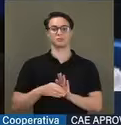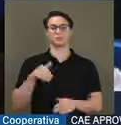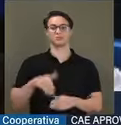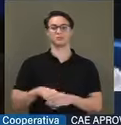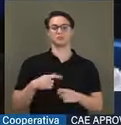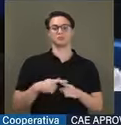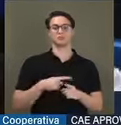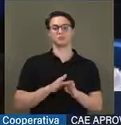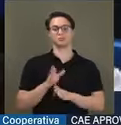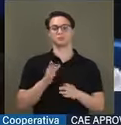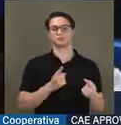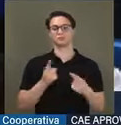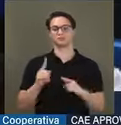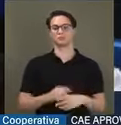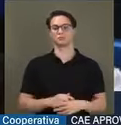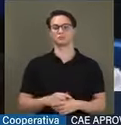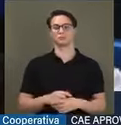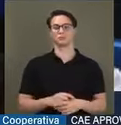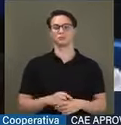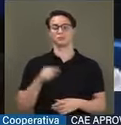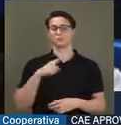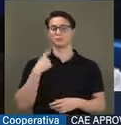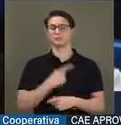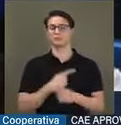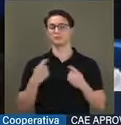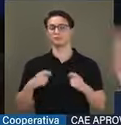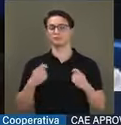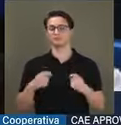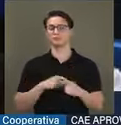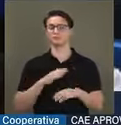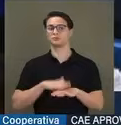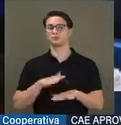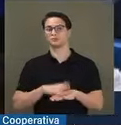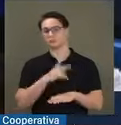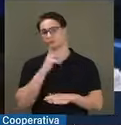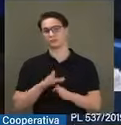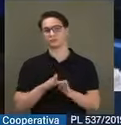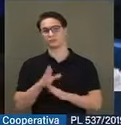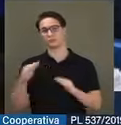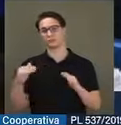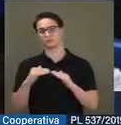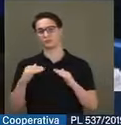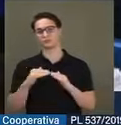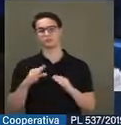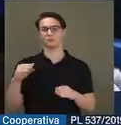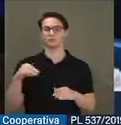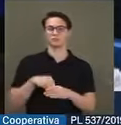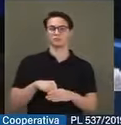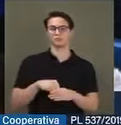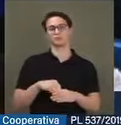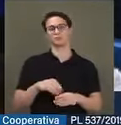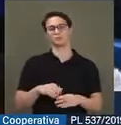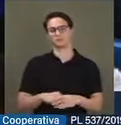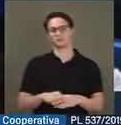contra. E é isso que a gente tem que fazer. Quem vai orientar a favor, vai e coloca o seu